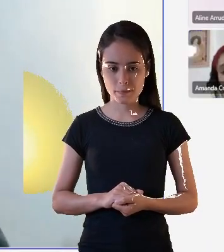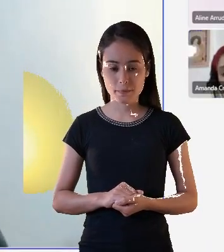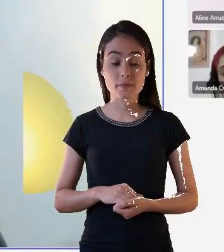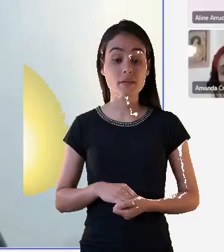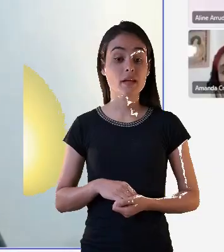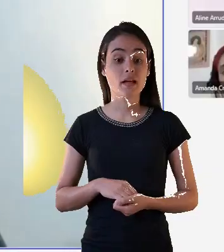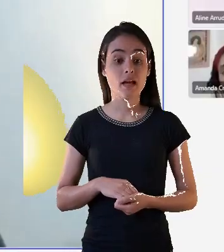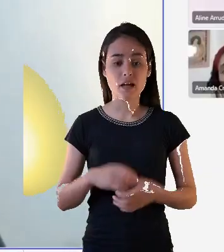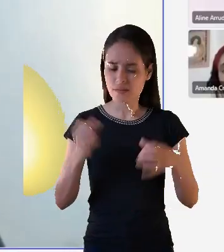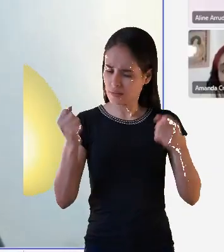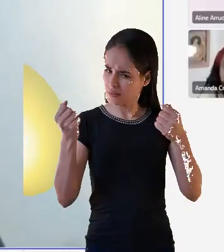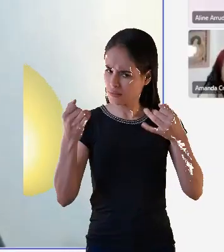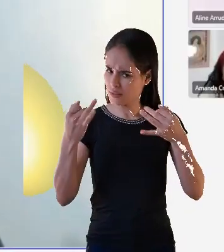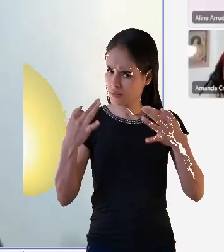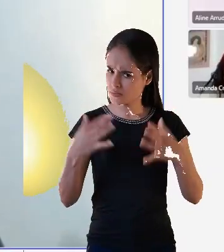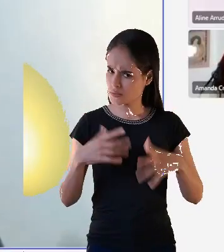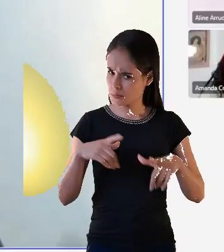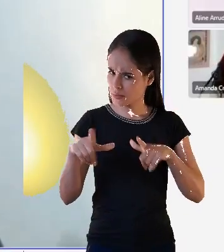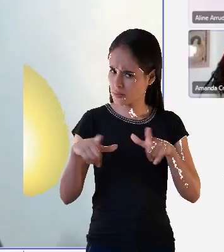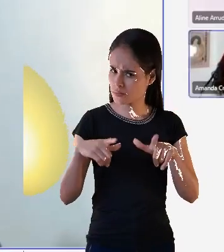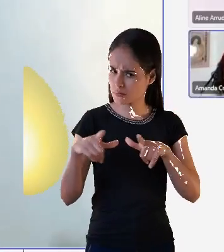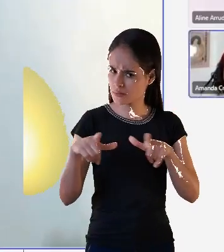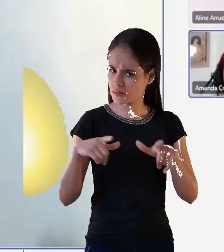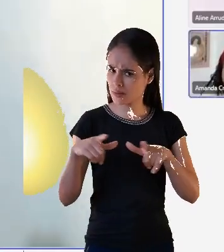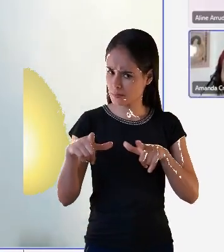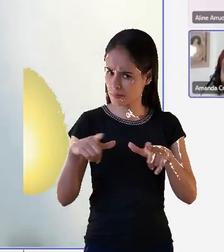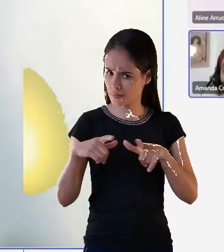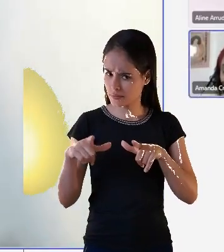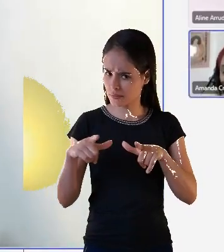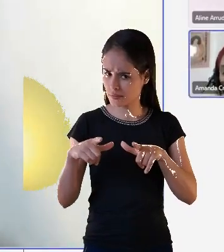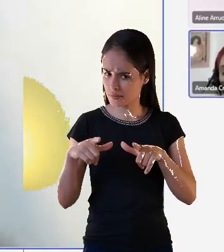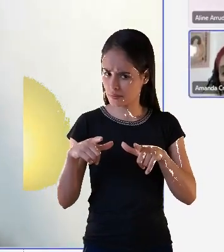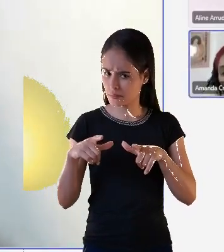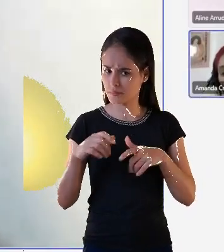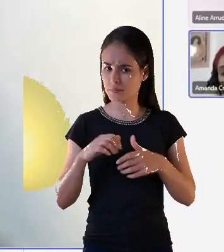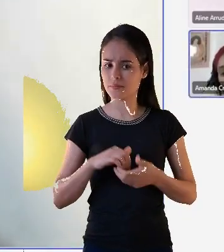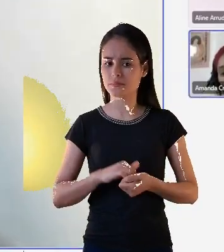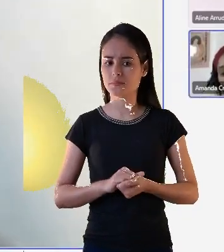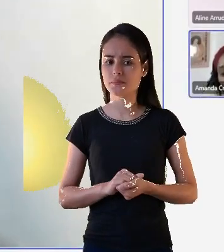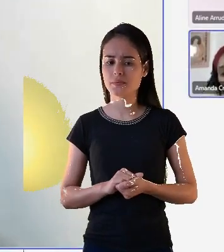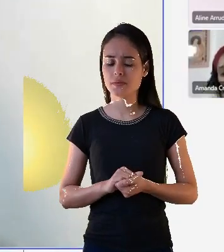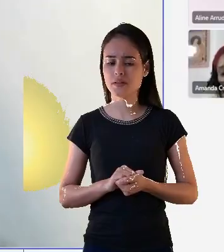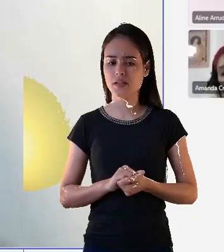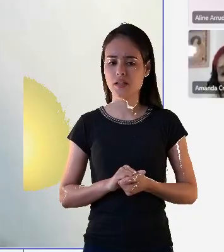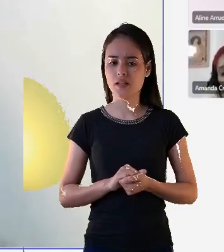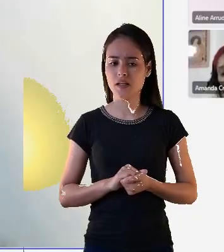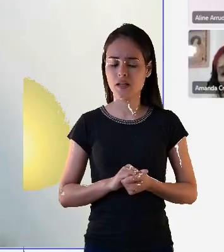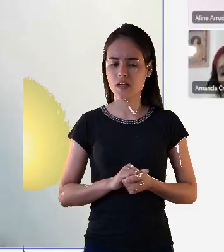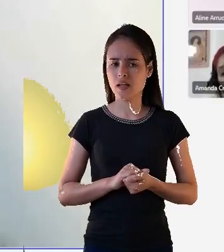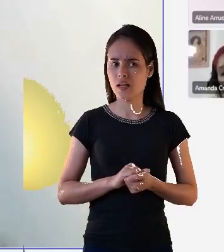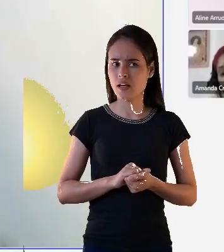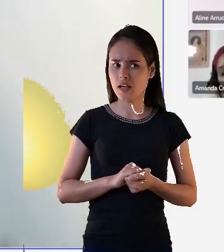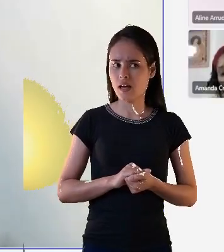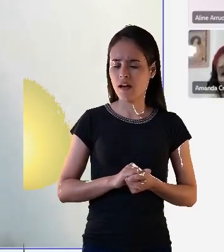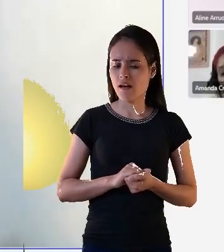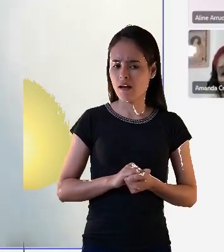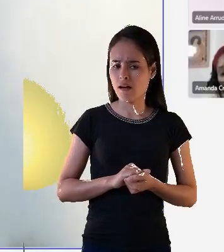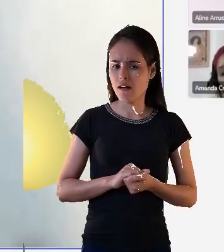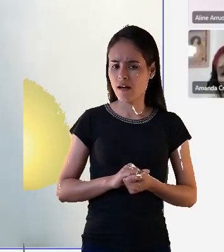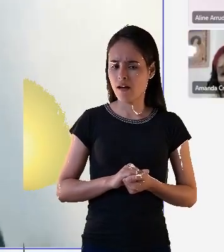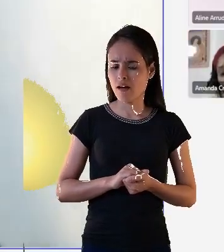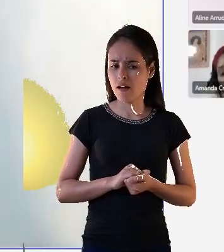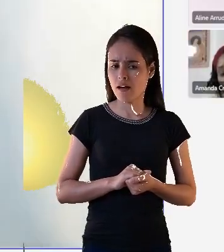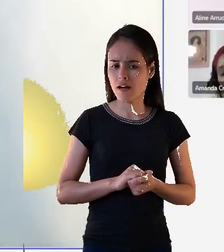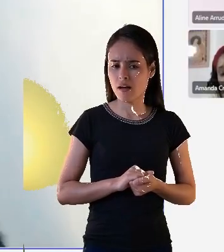né? E a relação óbvia que isso tem com a escravidão. E me chamou a atenção porque na programação